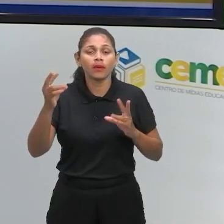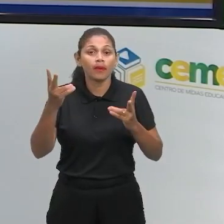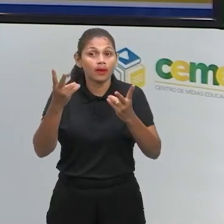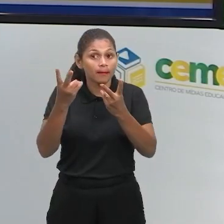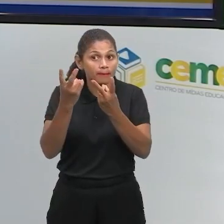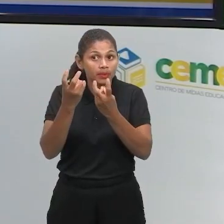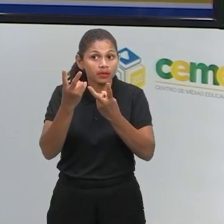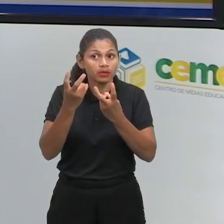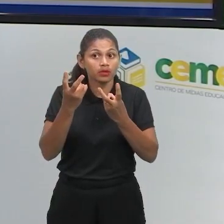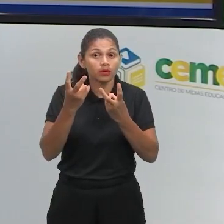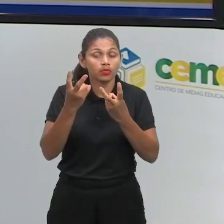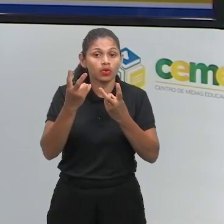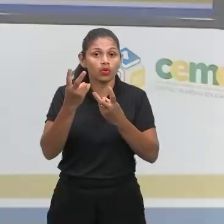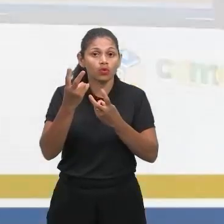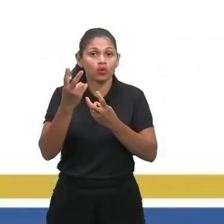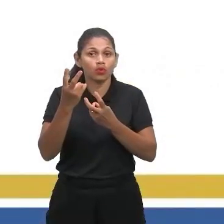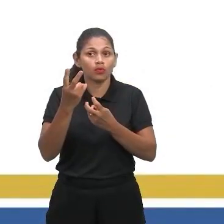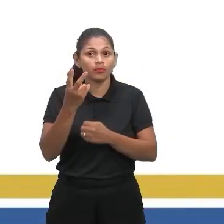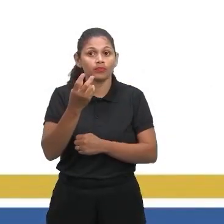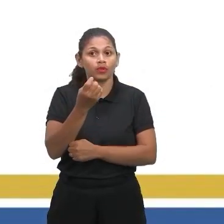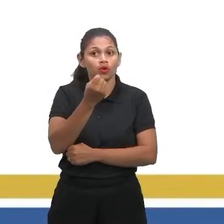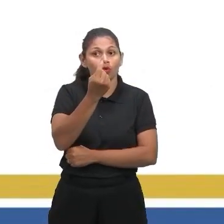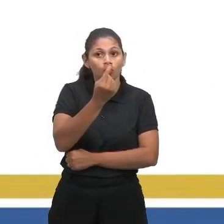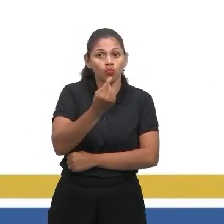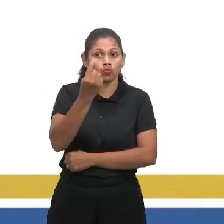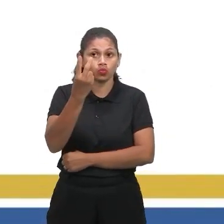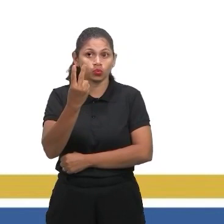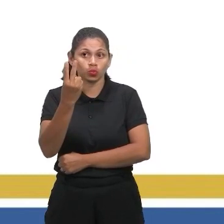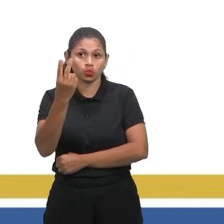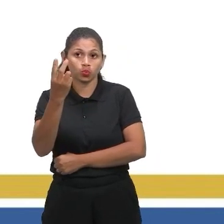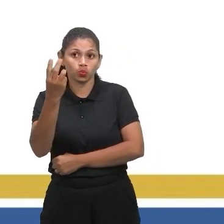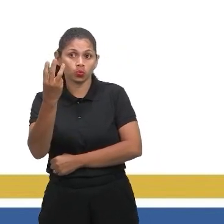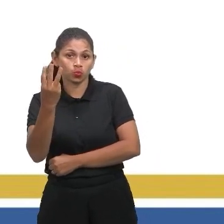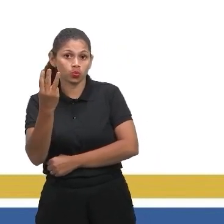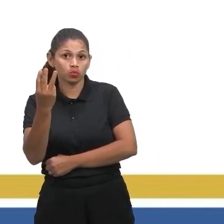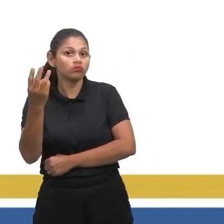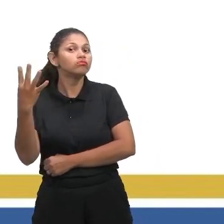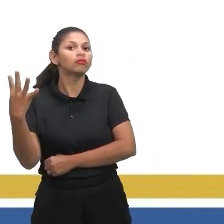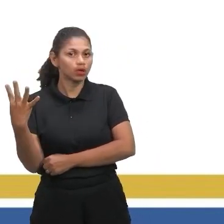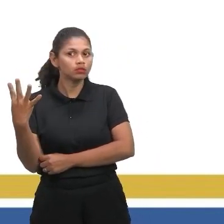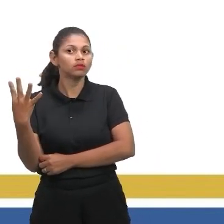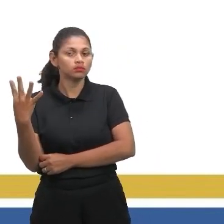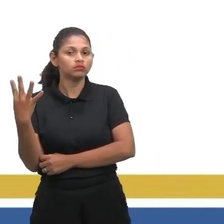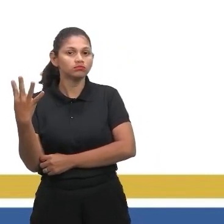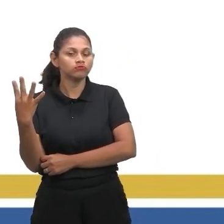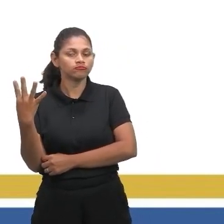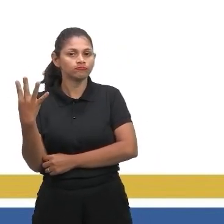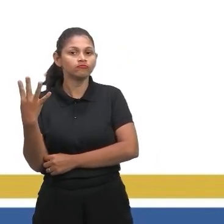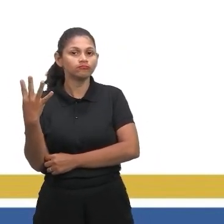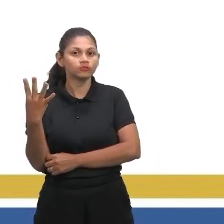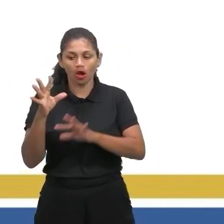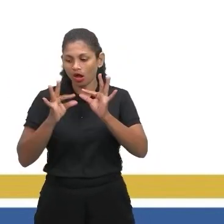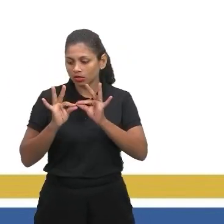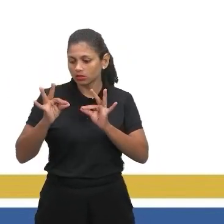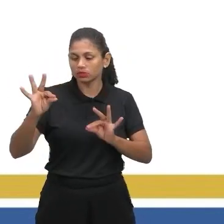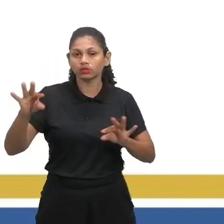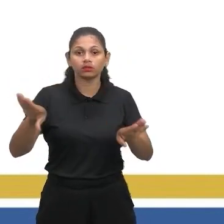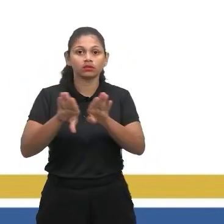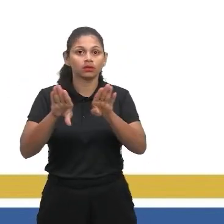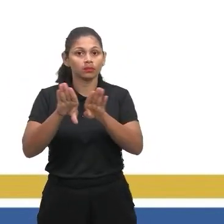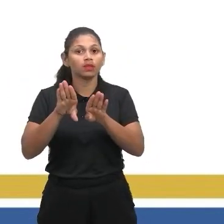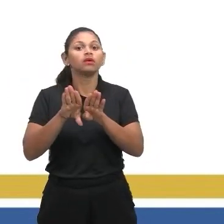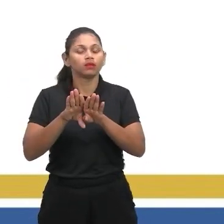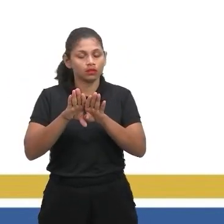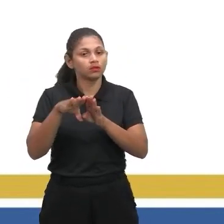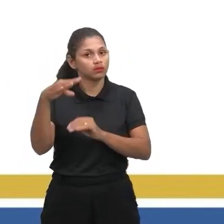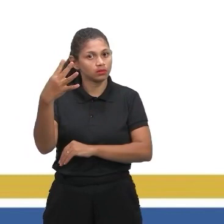do -1 para o 3, ó, 1, 2, 3, 4. Distância percorrida também vai ser 4. Muito bem? Então,